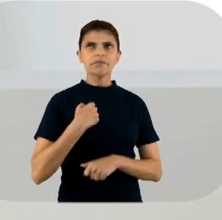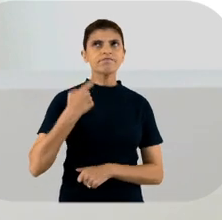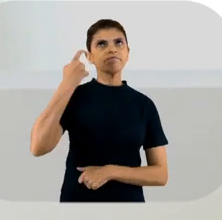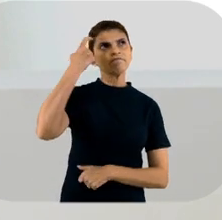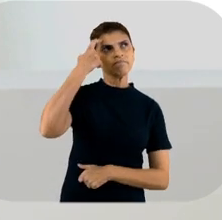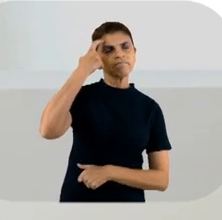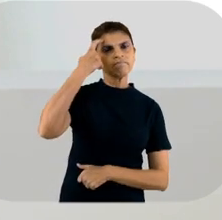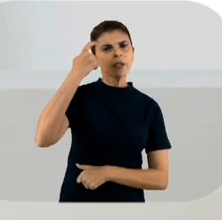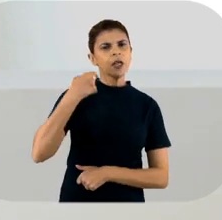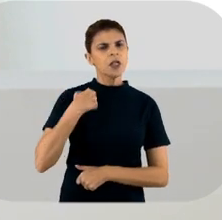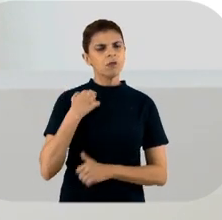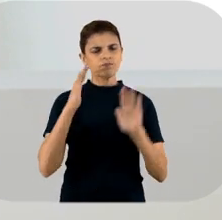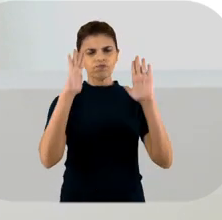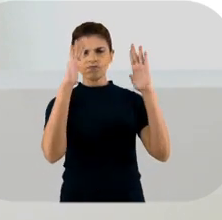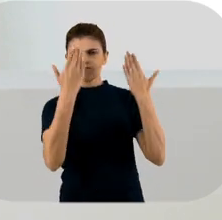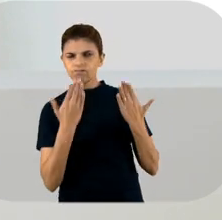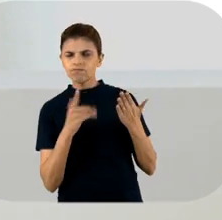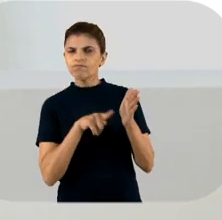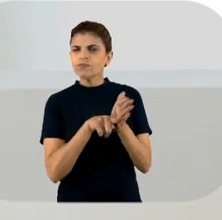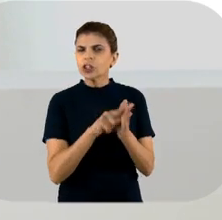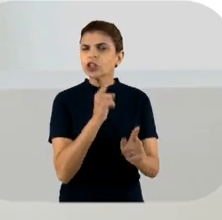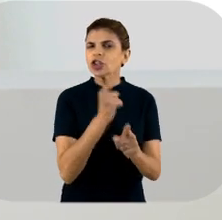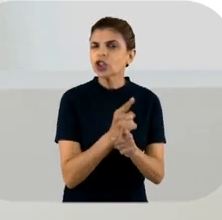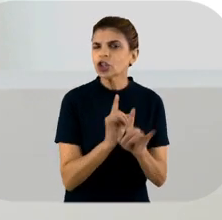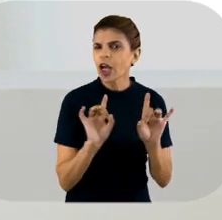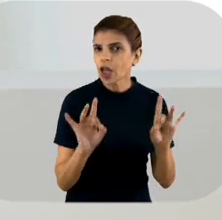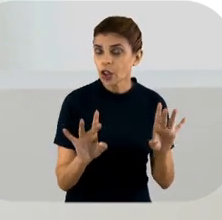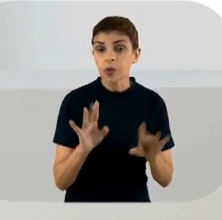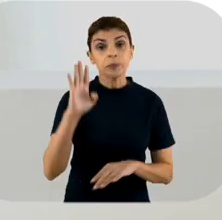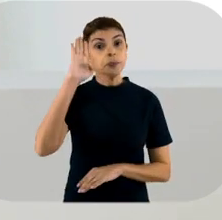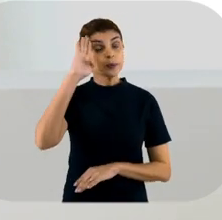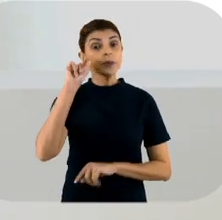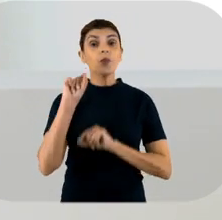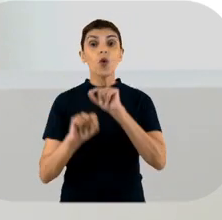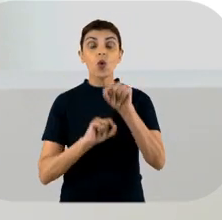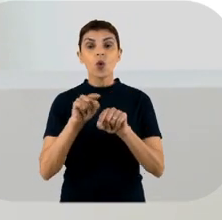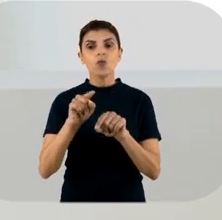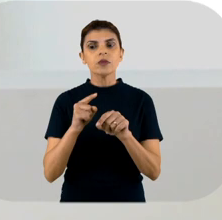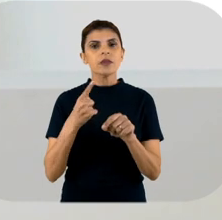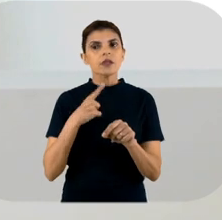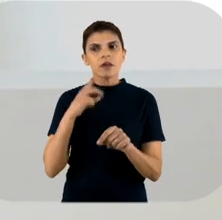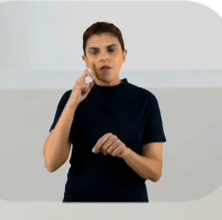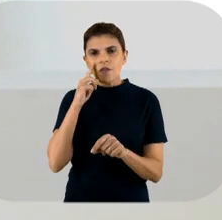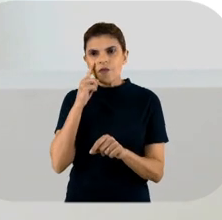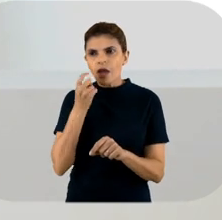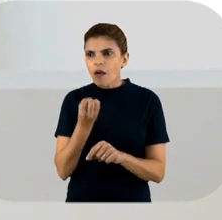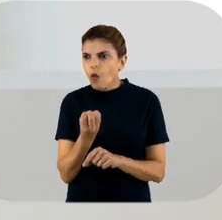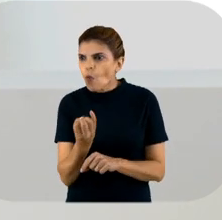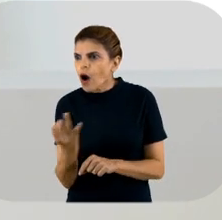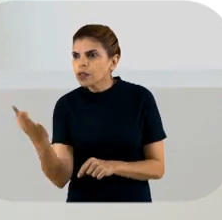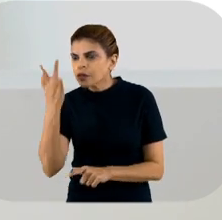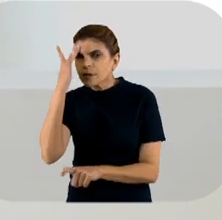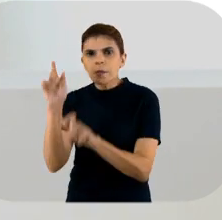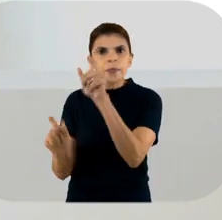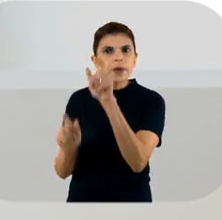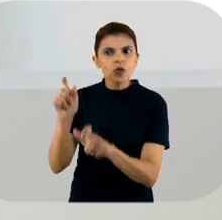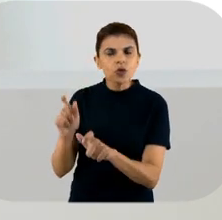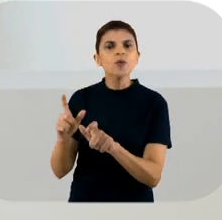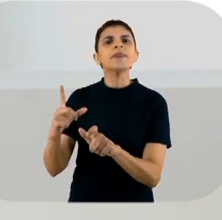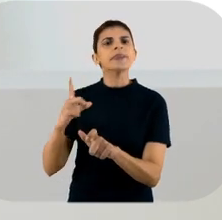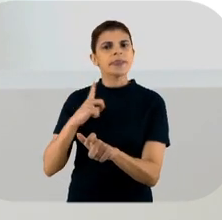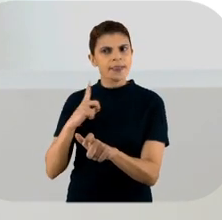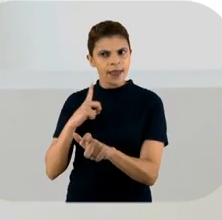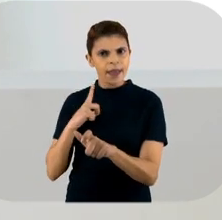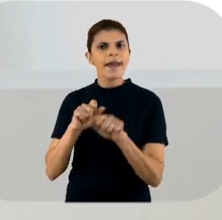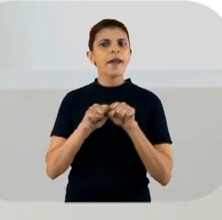pensamento ou no seu ciclo diagnóstico, né? Um deles é que quando você começa a ter um grande número de casos, existe